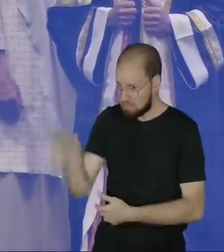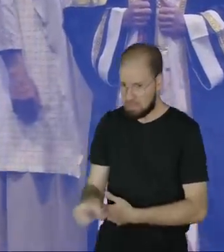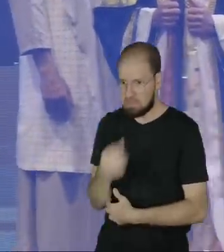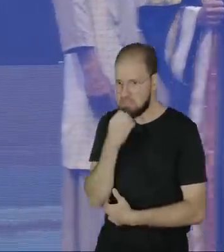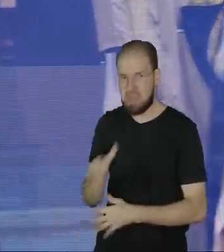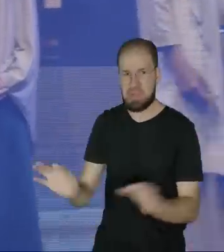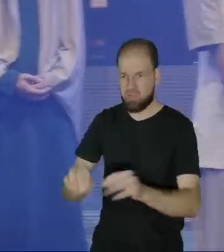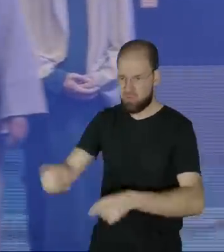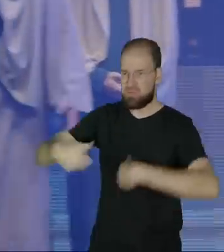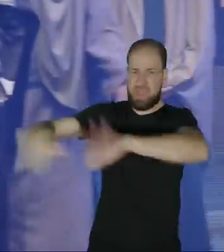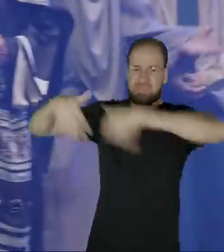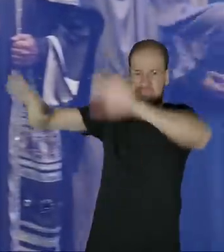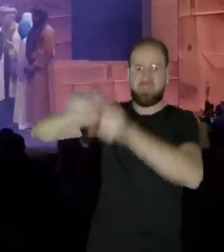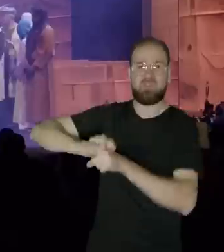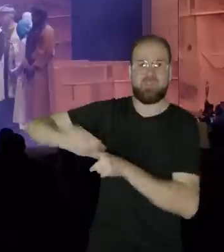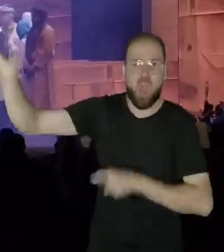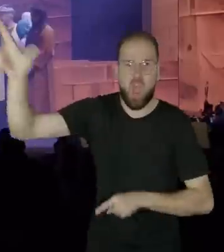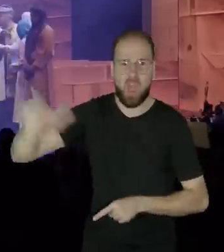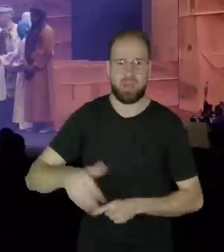pecadora! Fora!